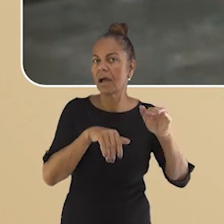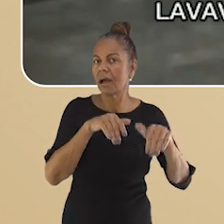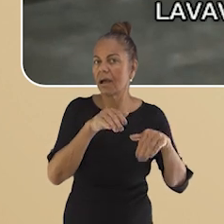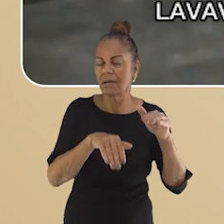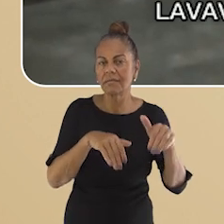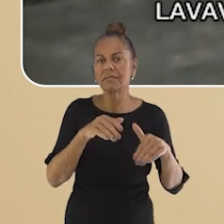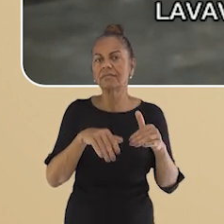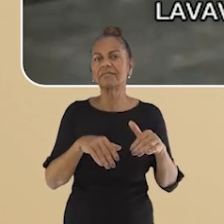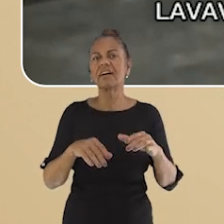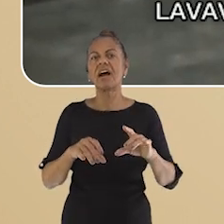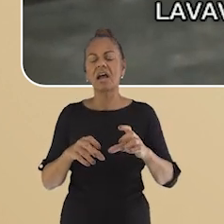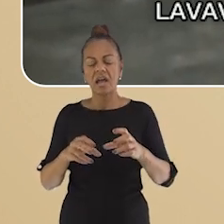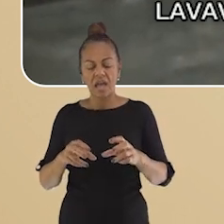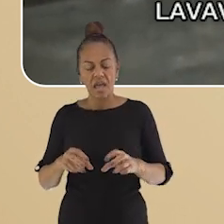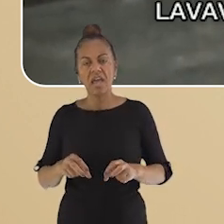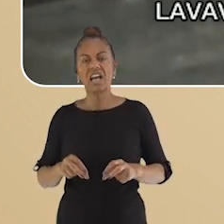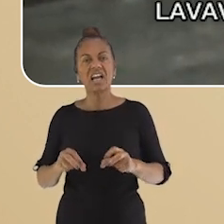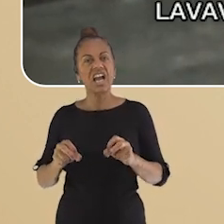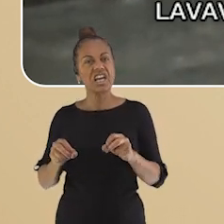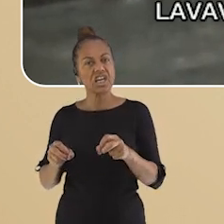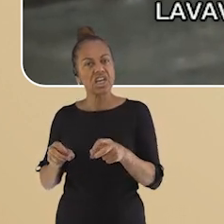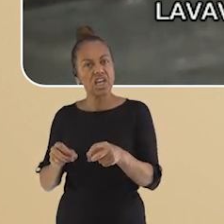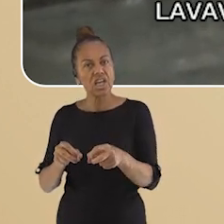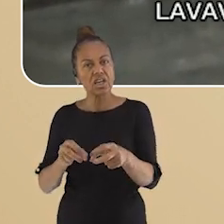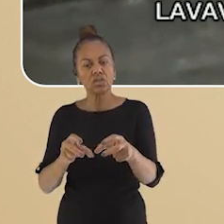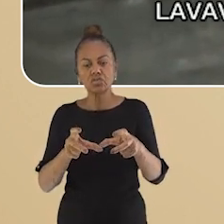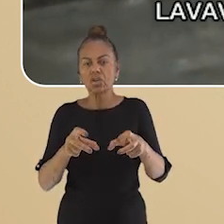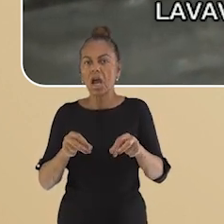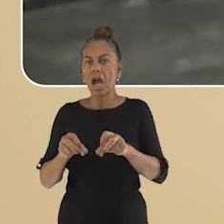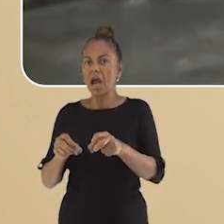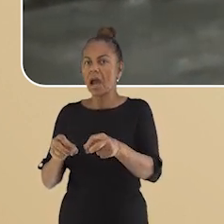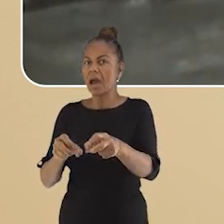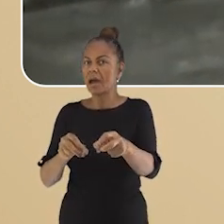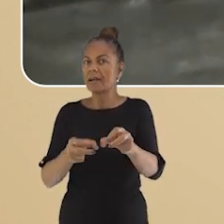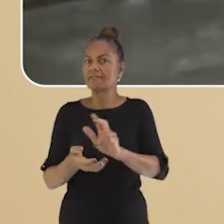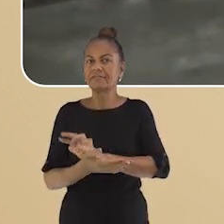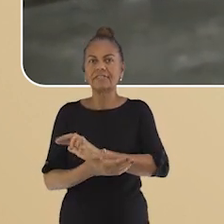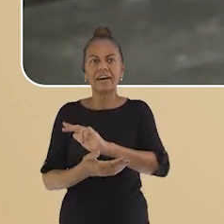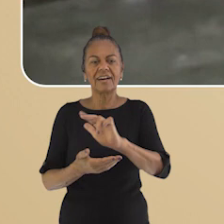no rio, lavava vasilha, bebia da água do rio, que não tinha outra opção.